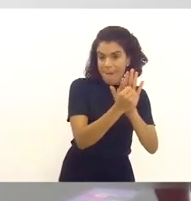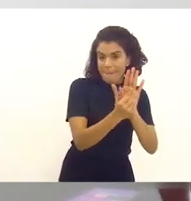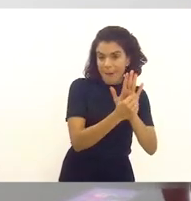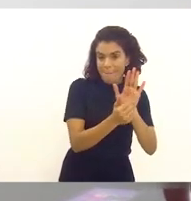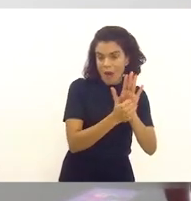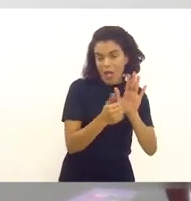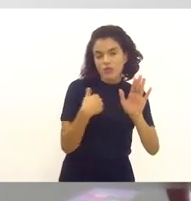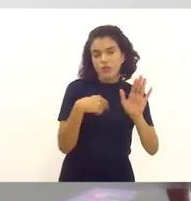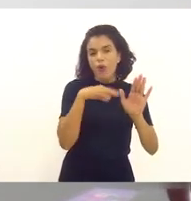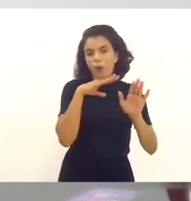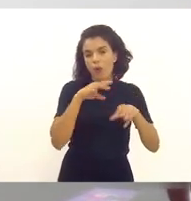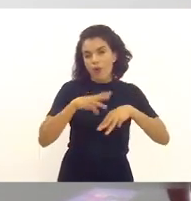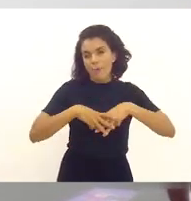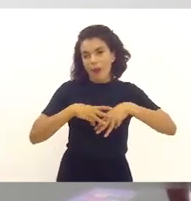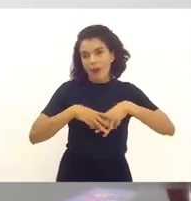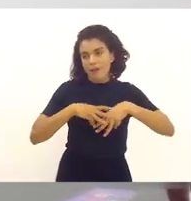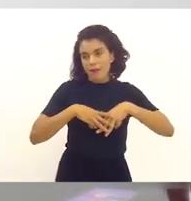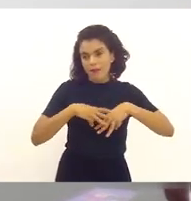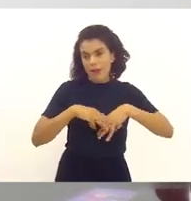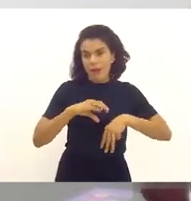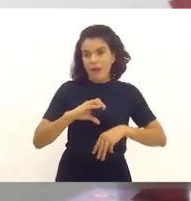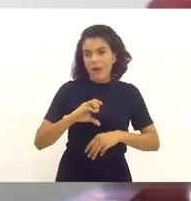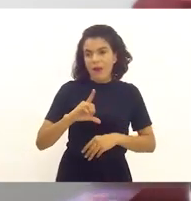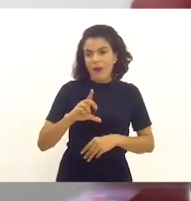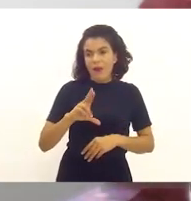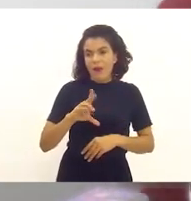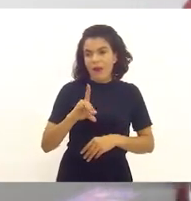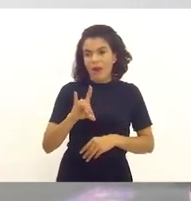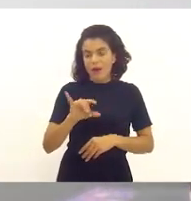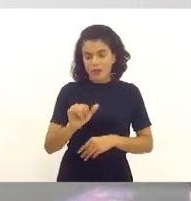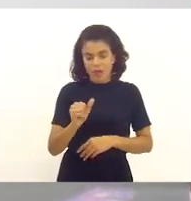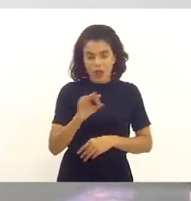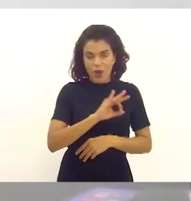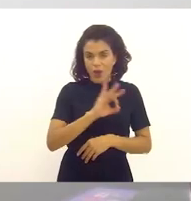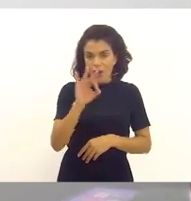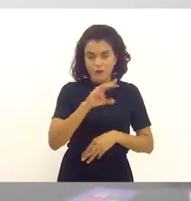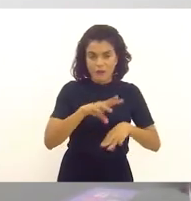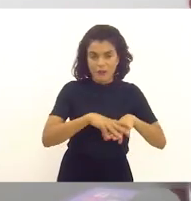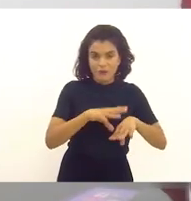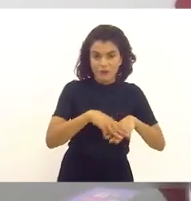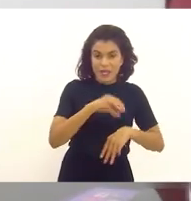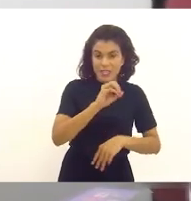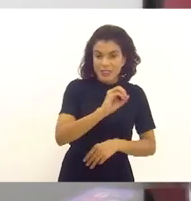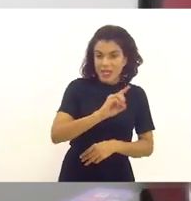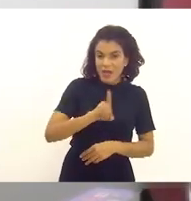ruinzinha de conta eh eh Cláudia é boa Claudia boa de conta mas são